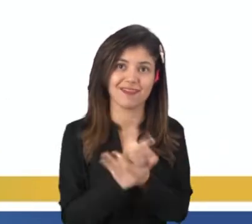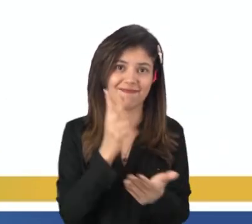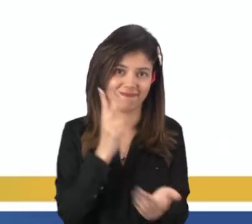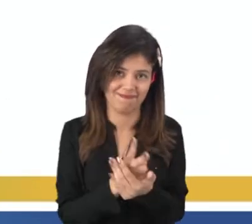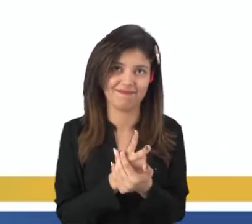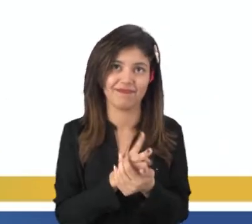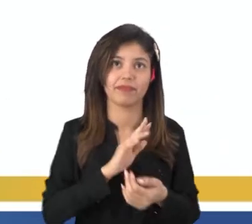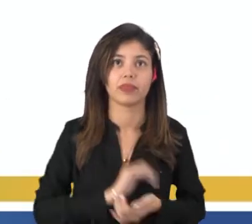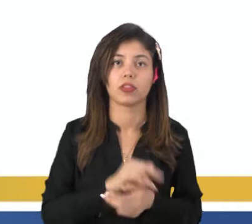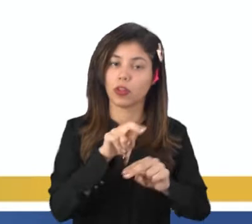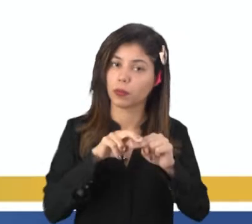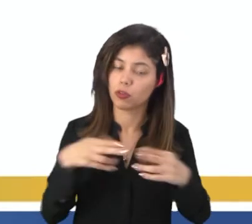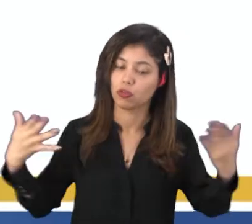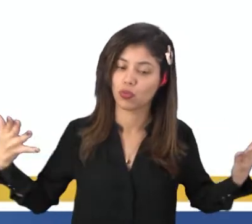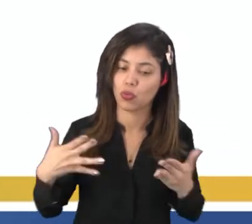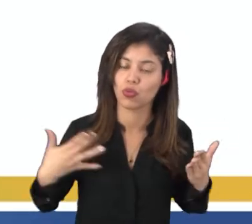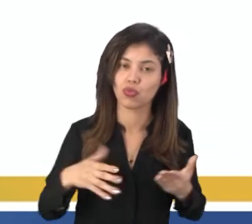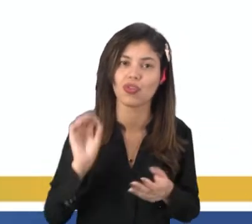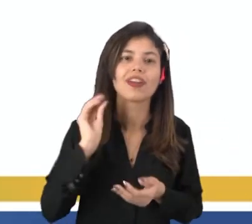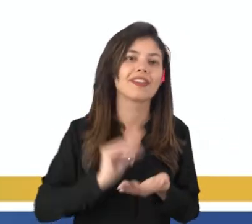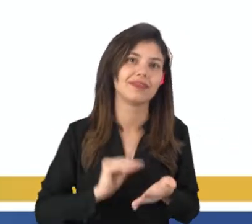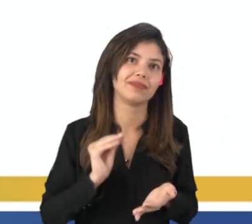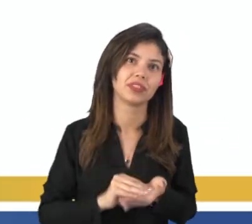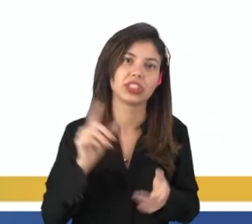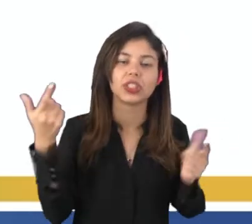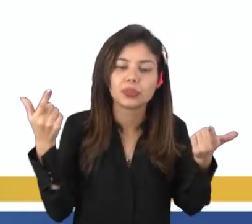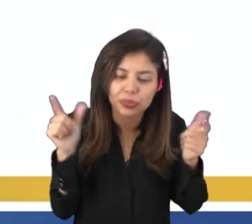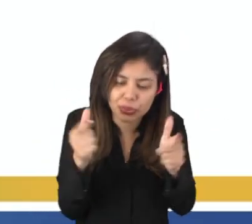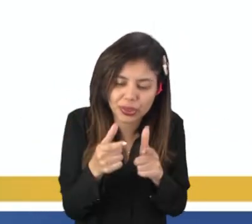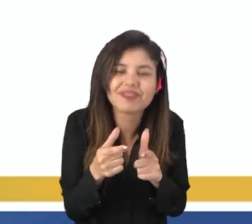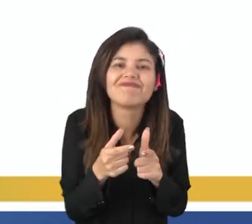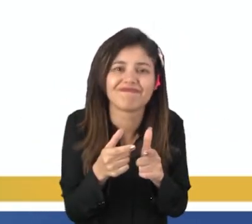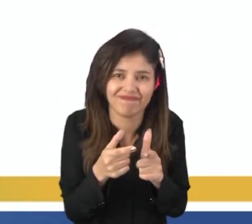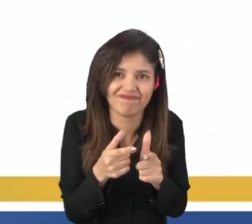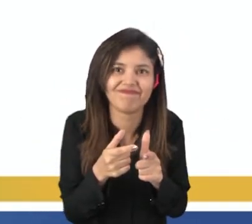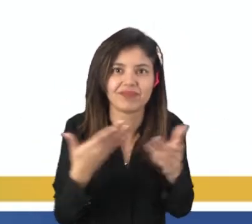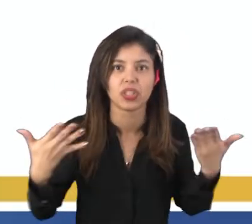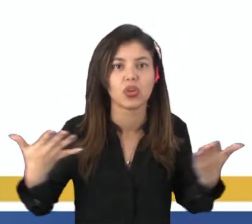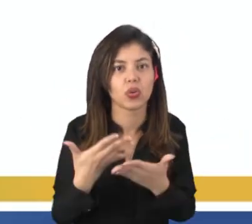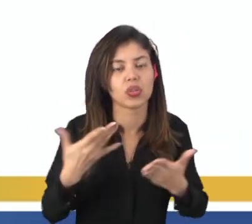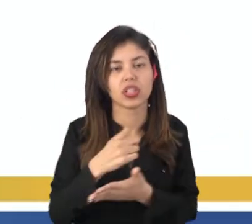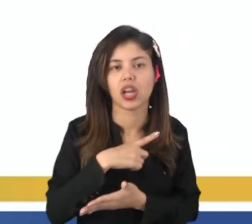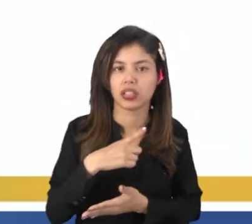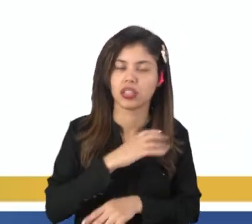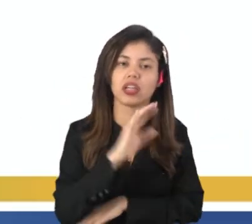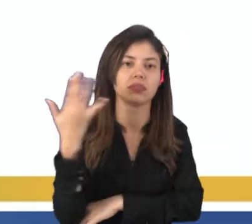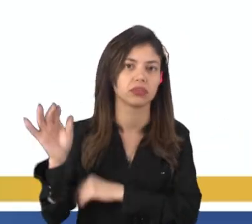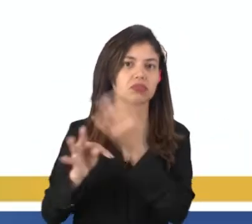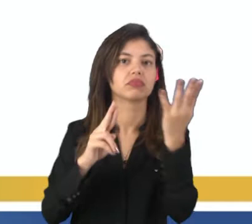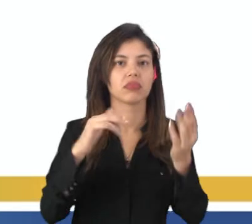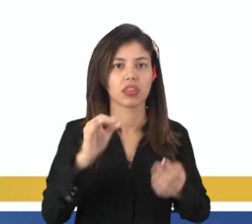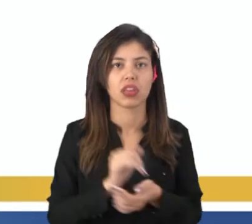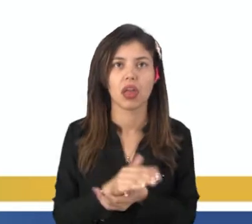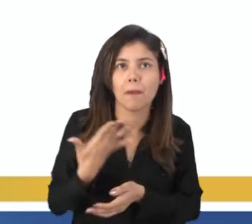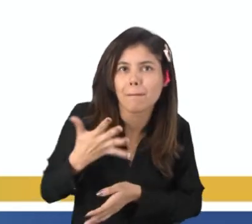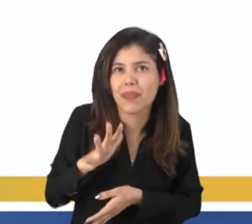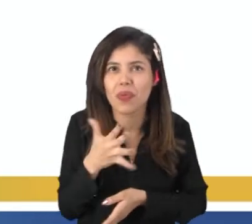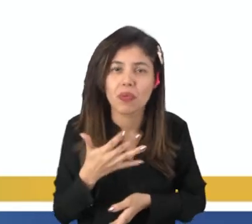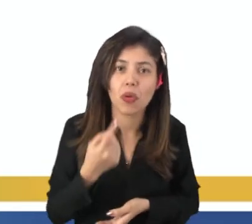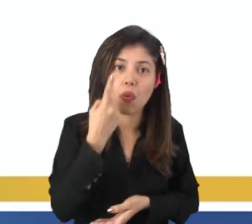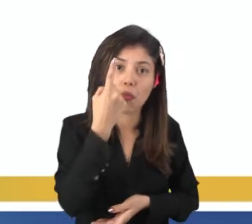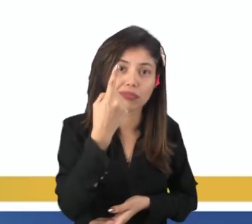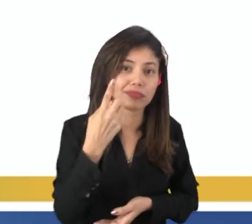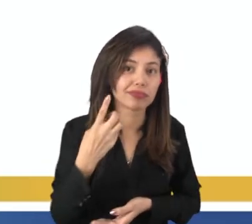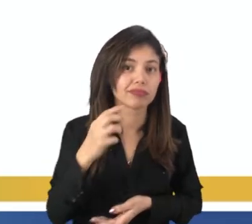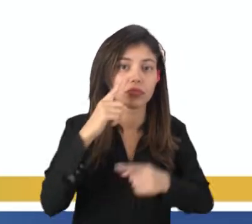que hoje, né, o que resta da Mata Atlântica é muito pouco. Tá? Hoje, o que existe da Mata Atlântica é mais ou menos 1/3 do que